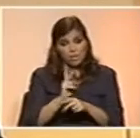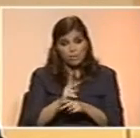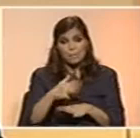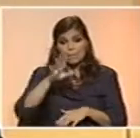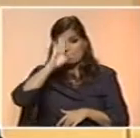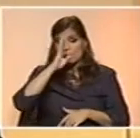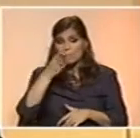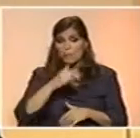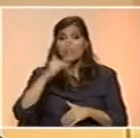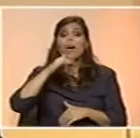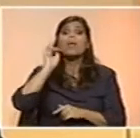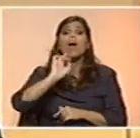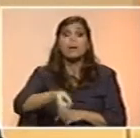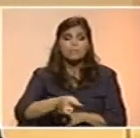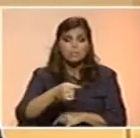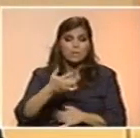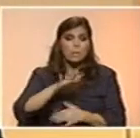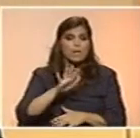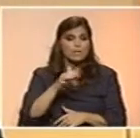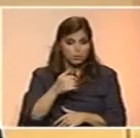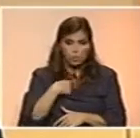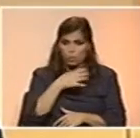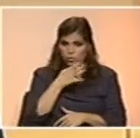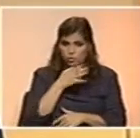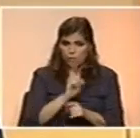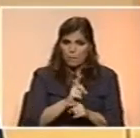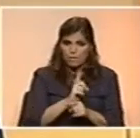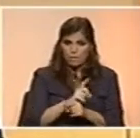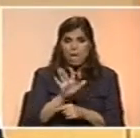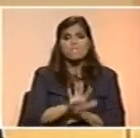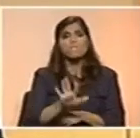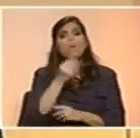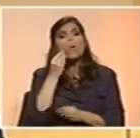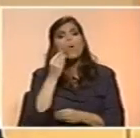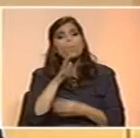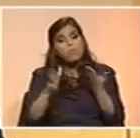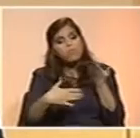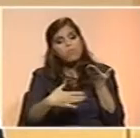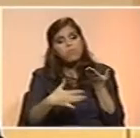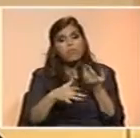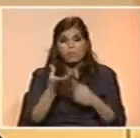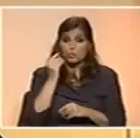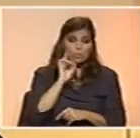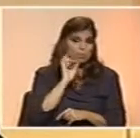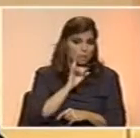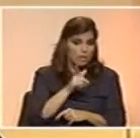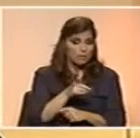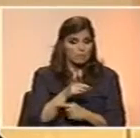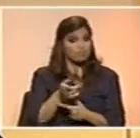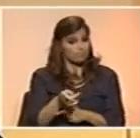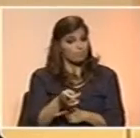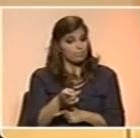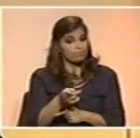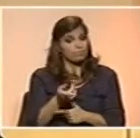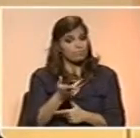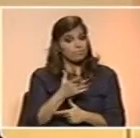eu subscrevo na íntegra a questão da forma culinária, que também é decisiva e é determinante muitas vezes